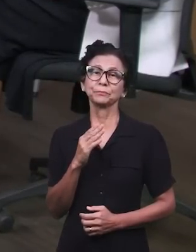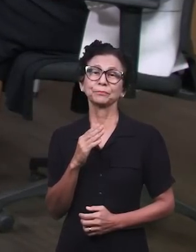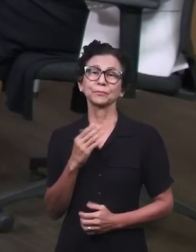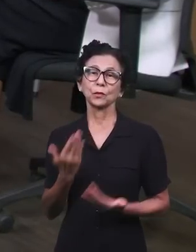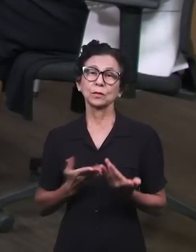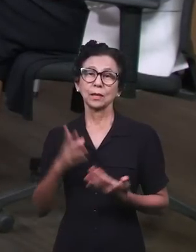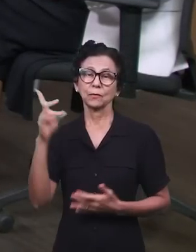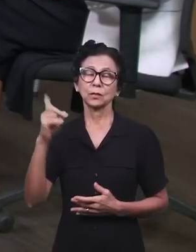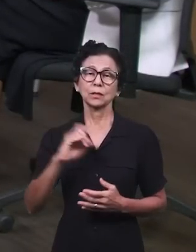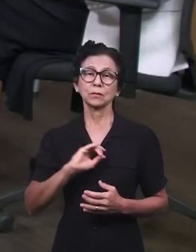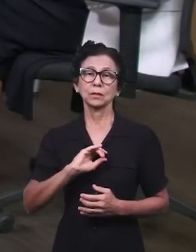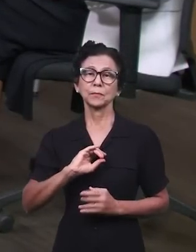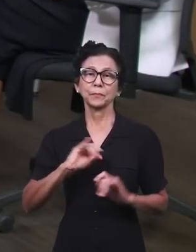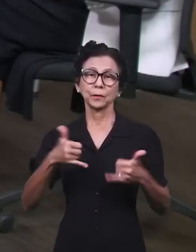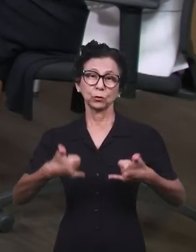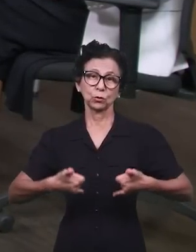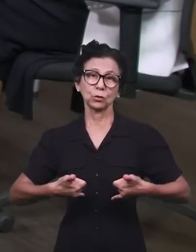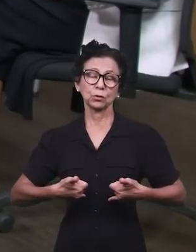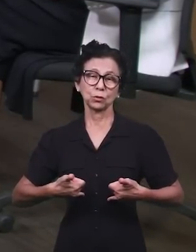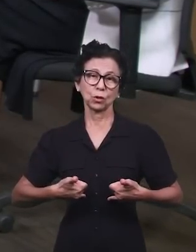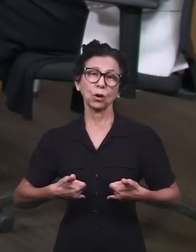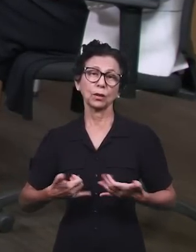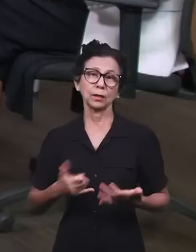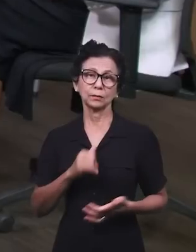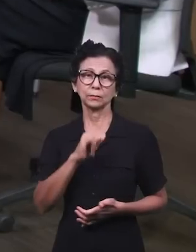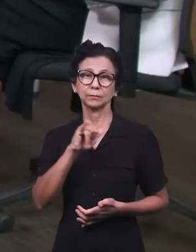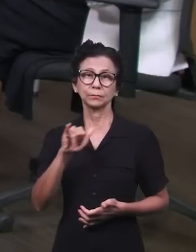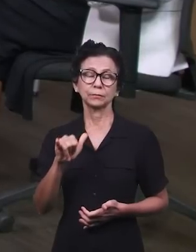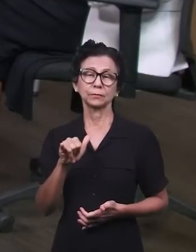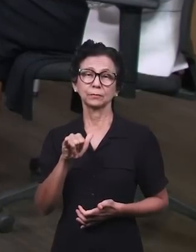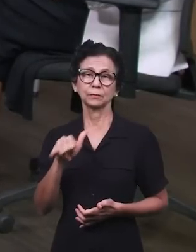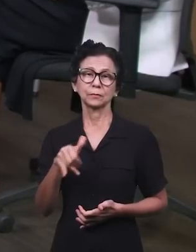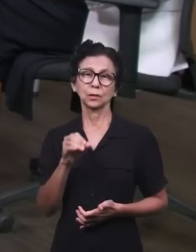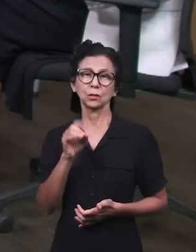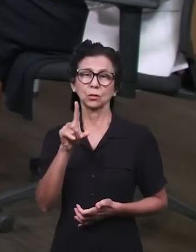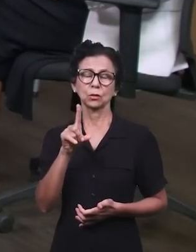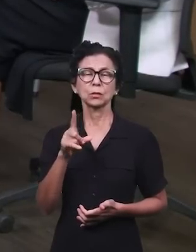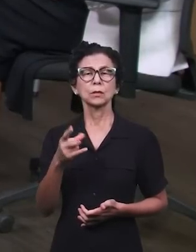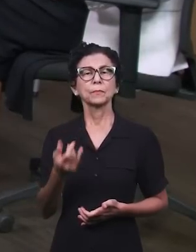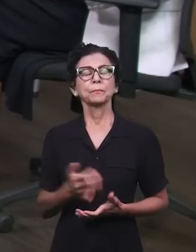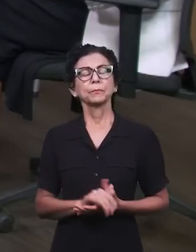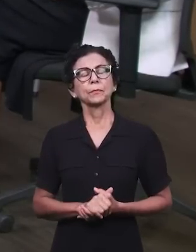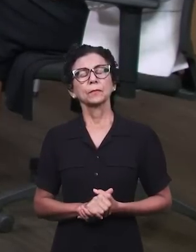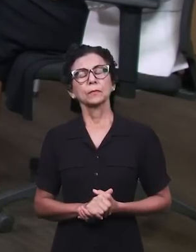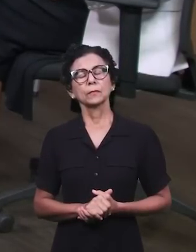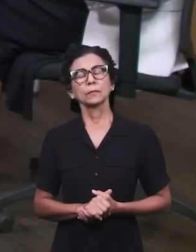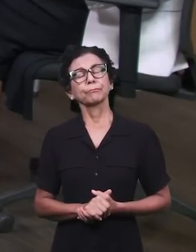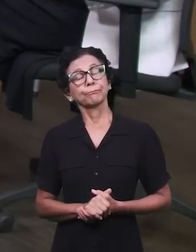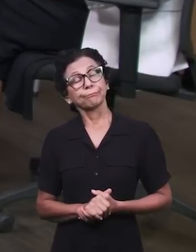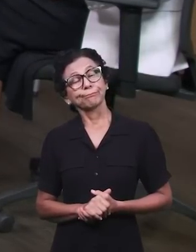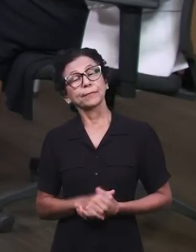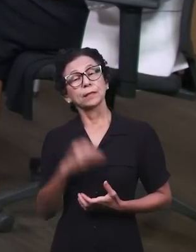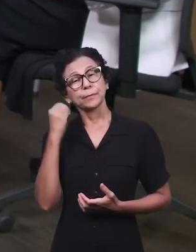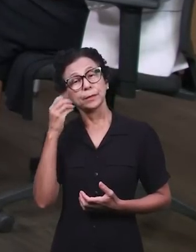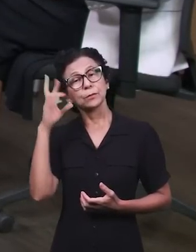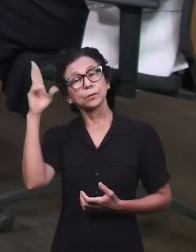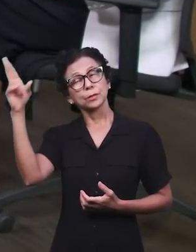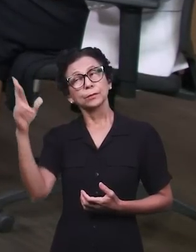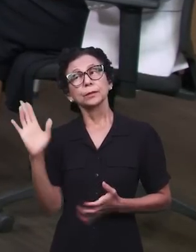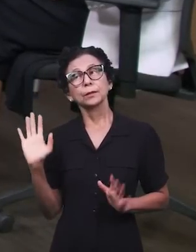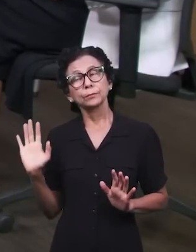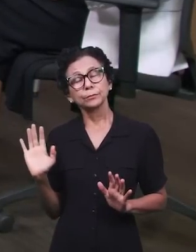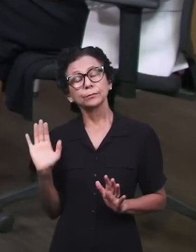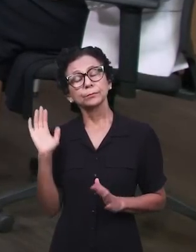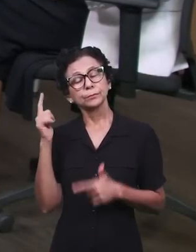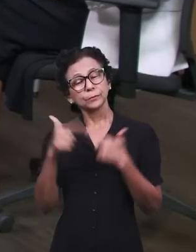meus olhos te veem. Então, se é para conhecer melhor ao Senhor, que venham as lutas. E o Senhor não tem prazer